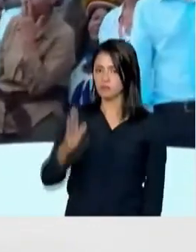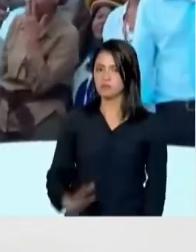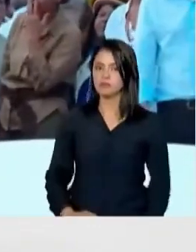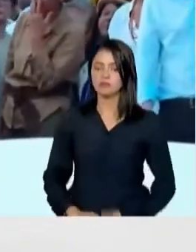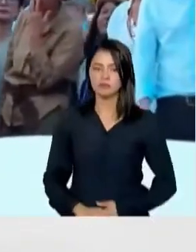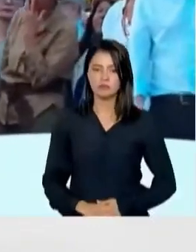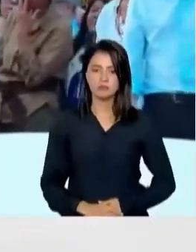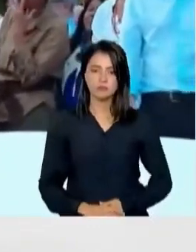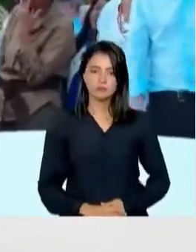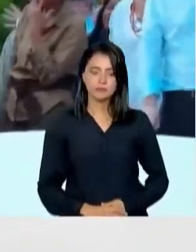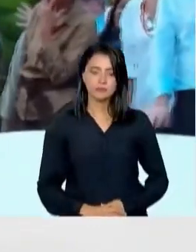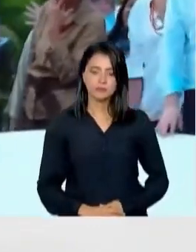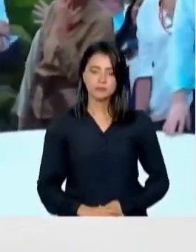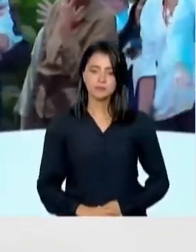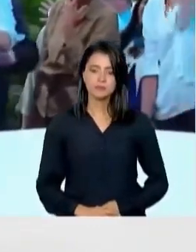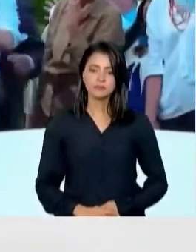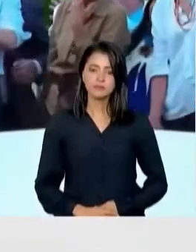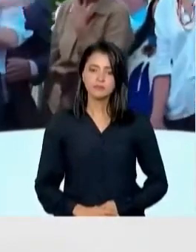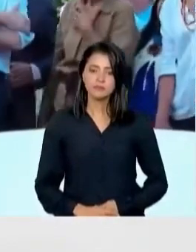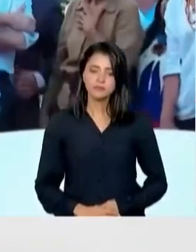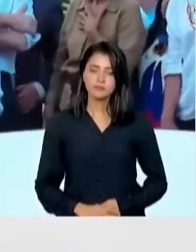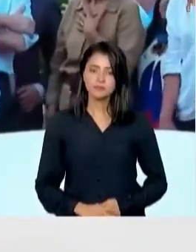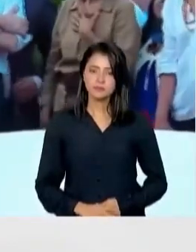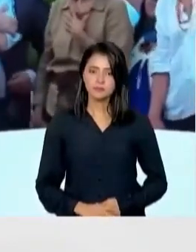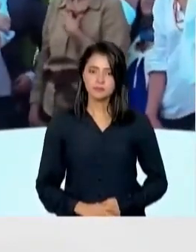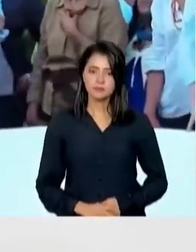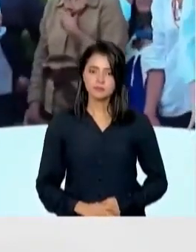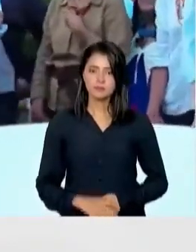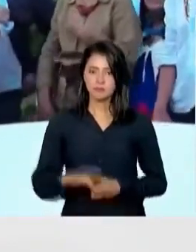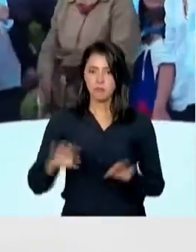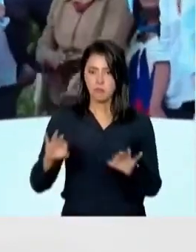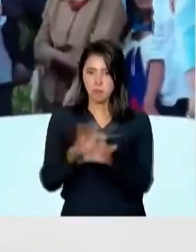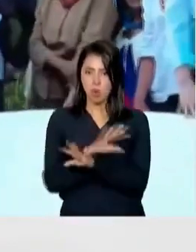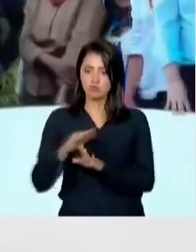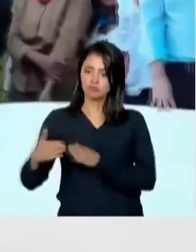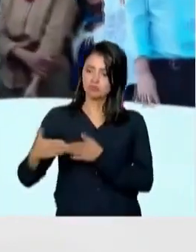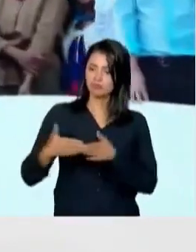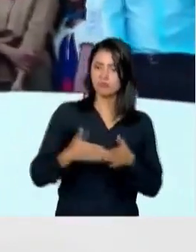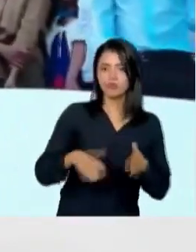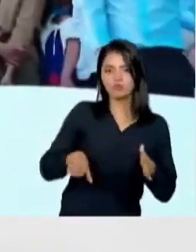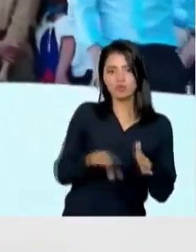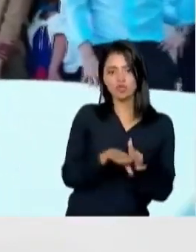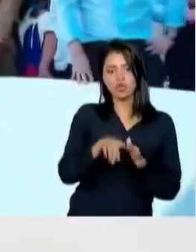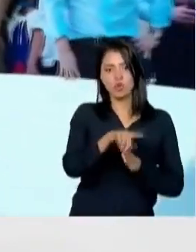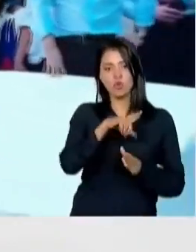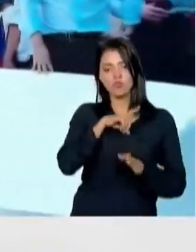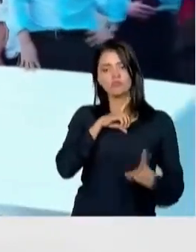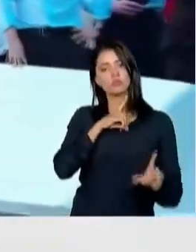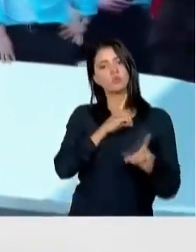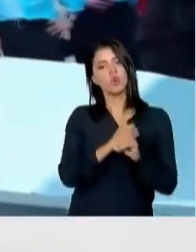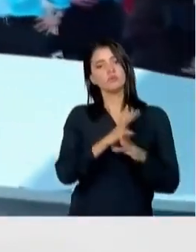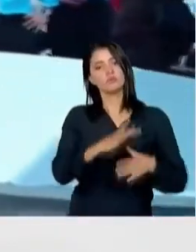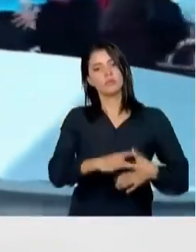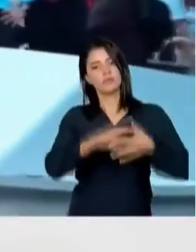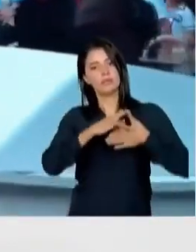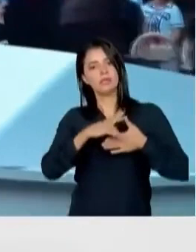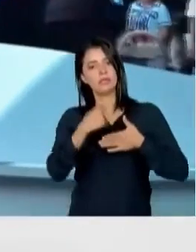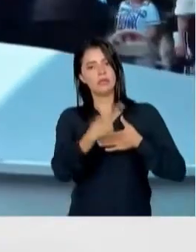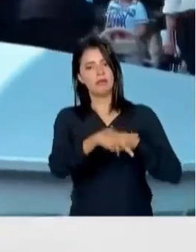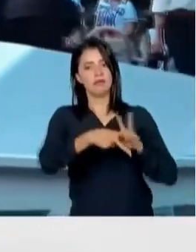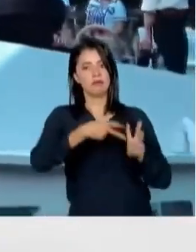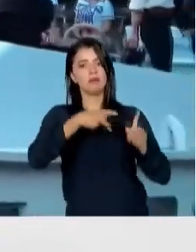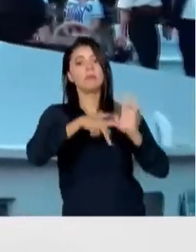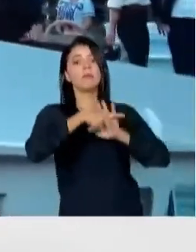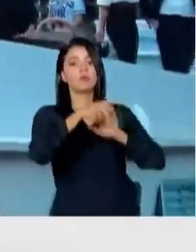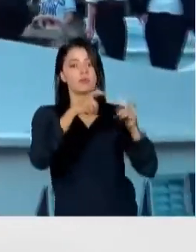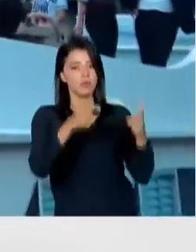estadista de primeira né de primeiro mundo ele trata bem abraça etc né recebeu o Macon o